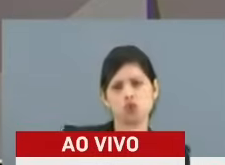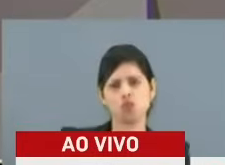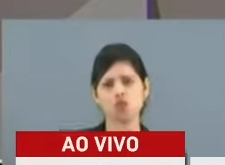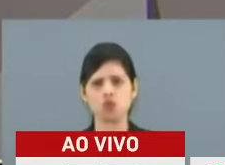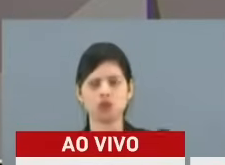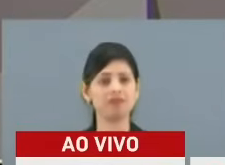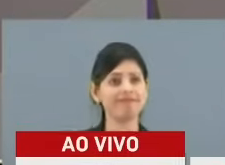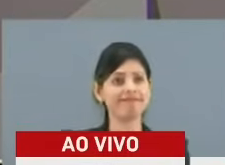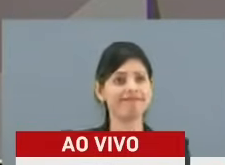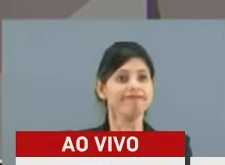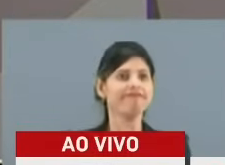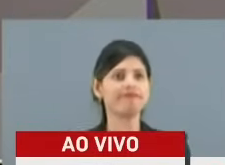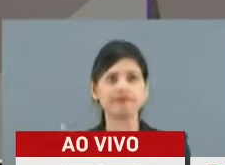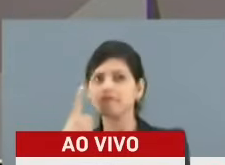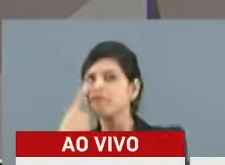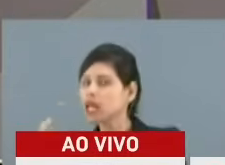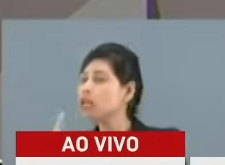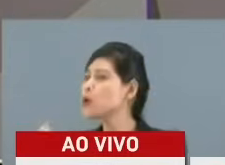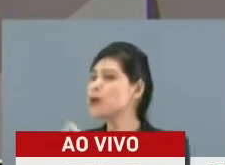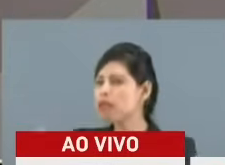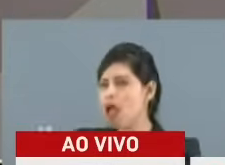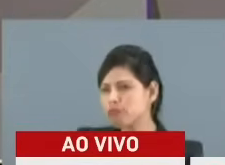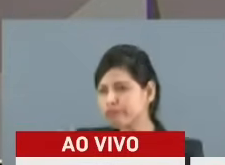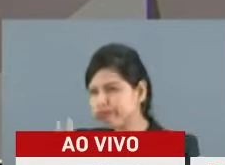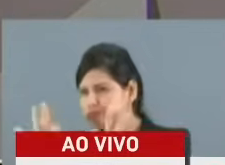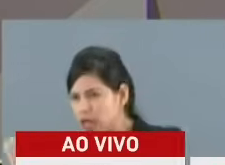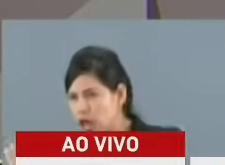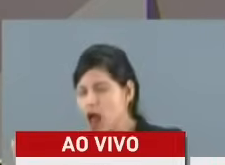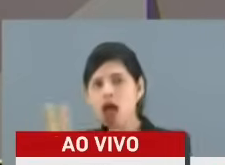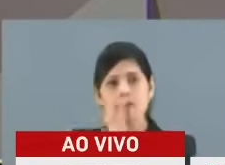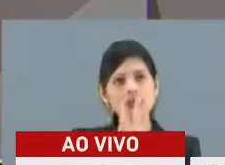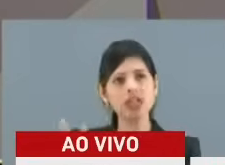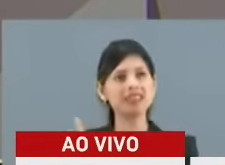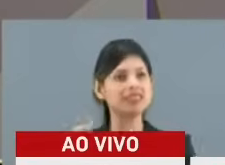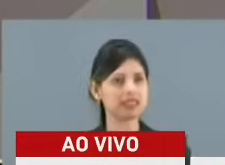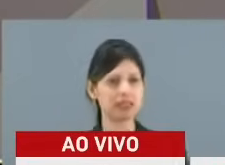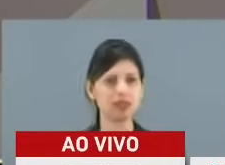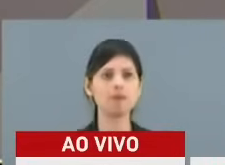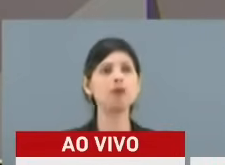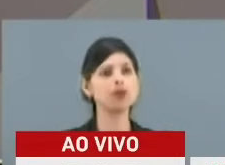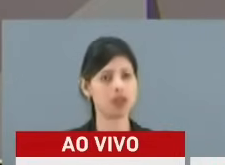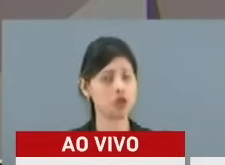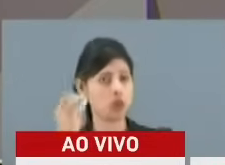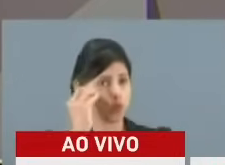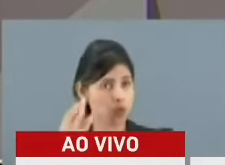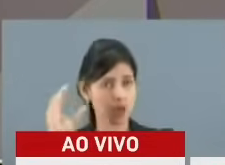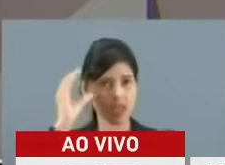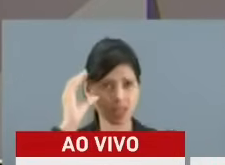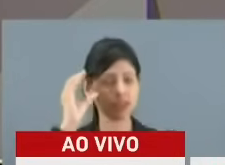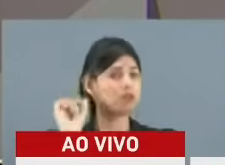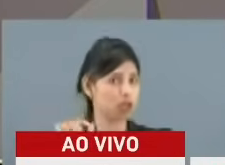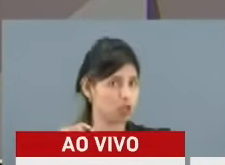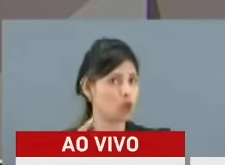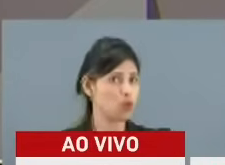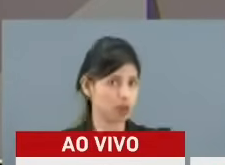é interessante assistir e presenciar o grau de conhecimento dos deputados,